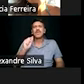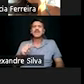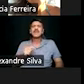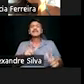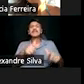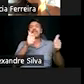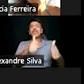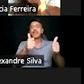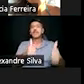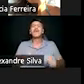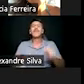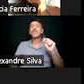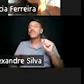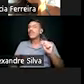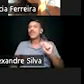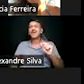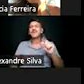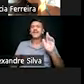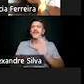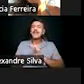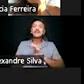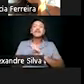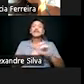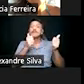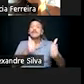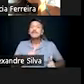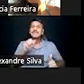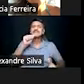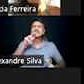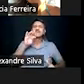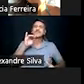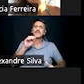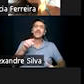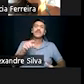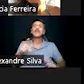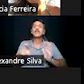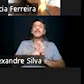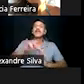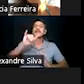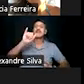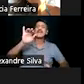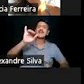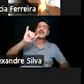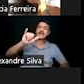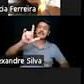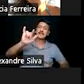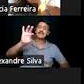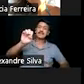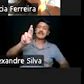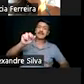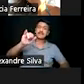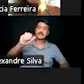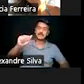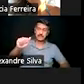santificação dos fósseis. Temos que evitar a iliteracia científica, que hoje graça